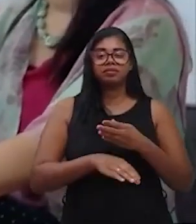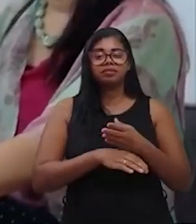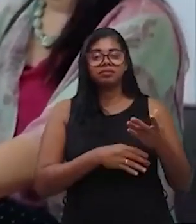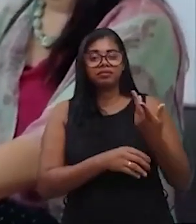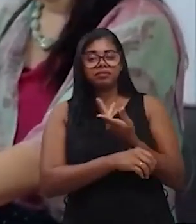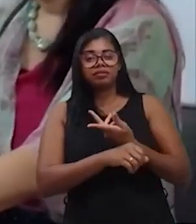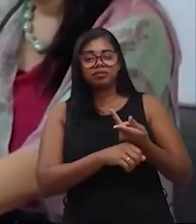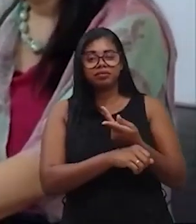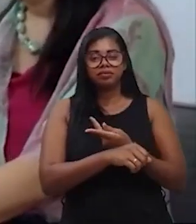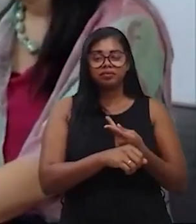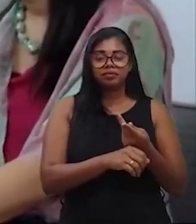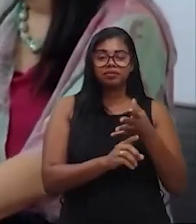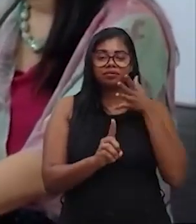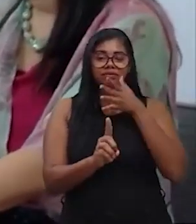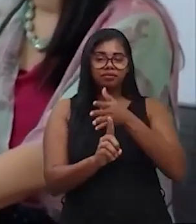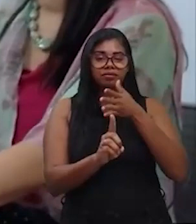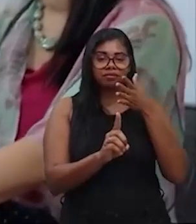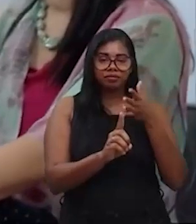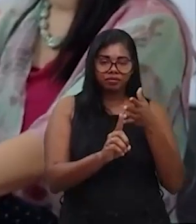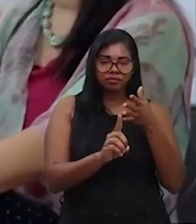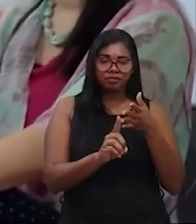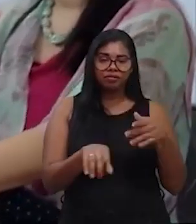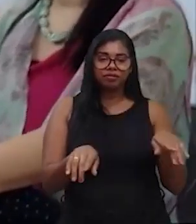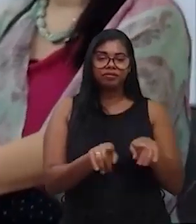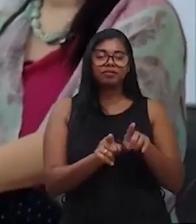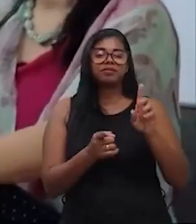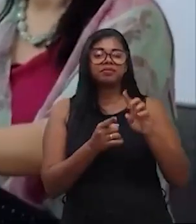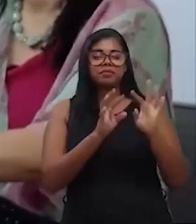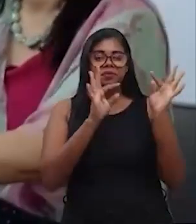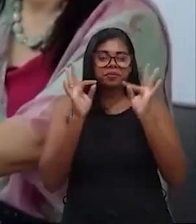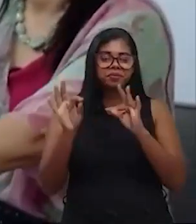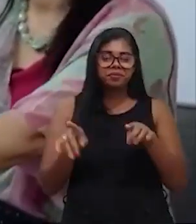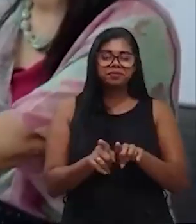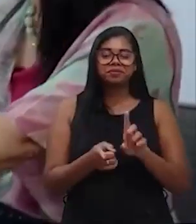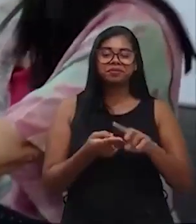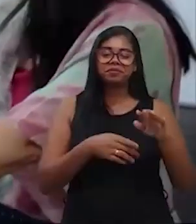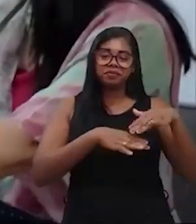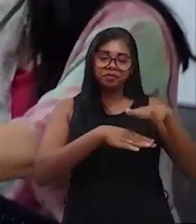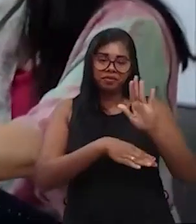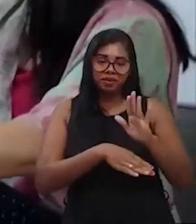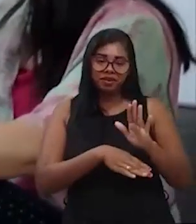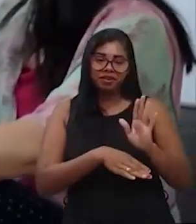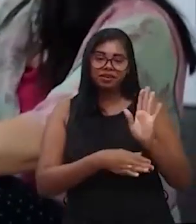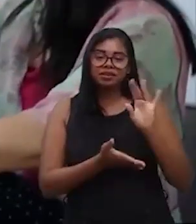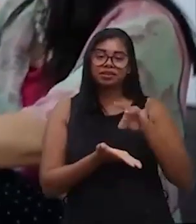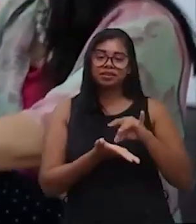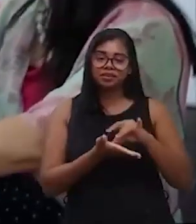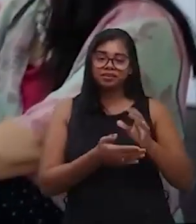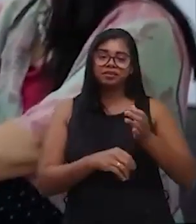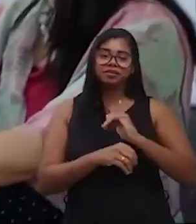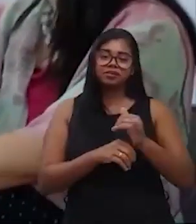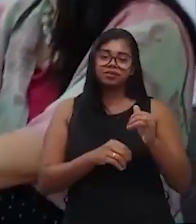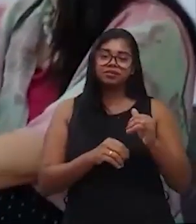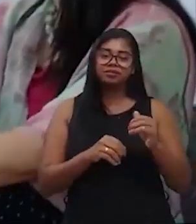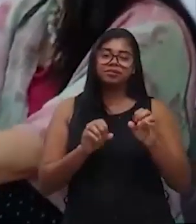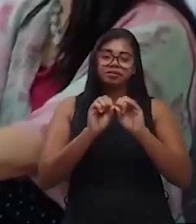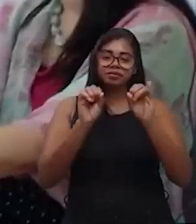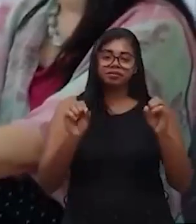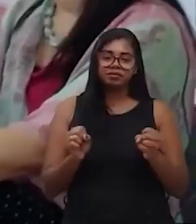por referências, inspirações, que já é um outro episódio, mas digitais,